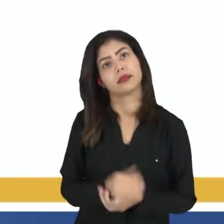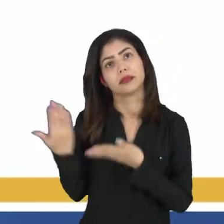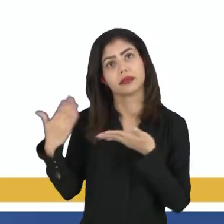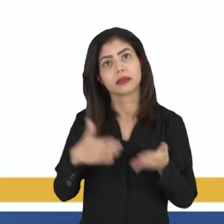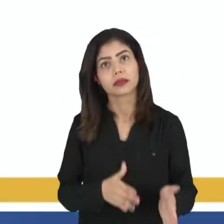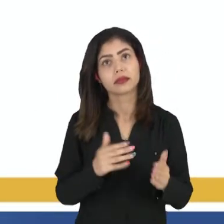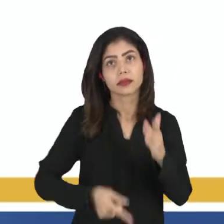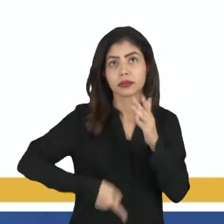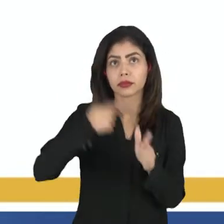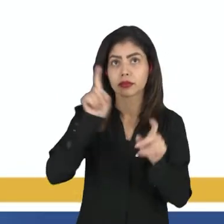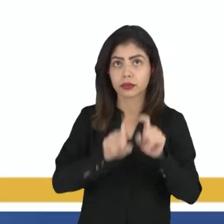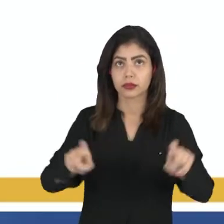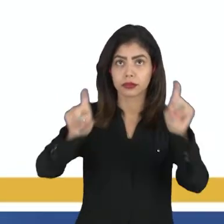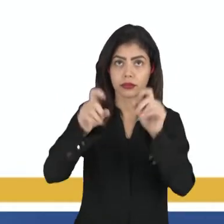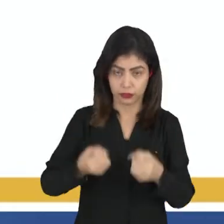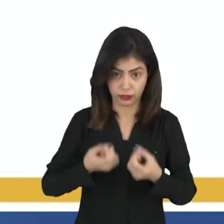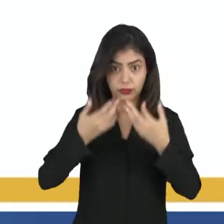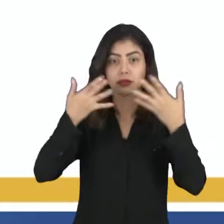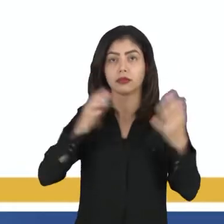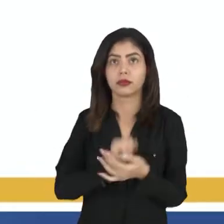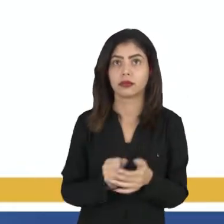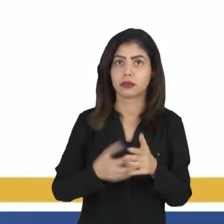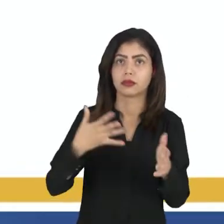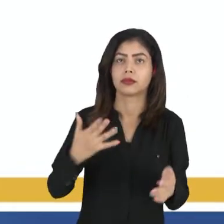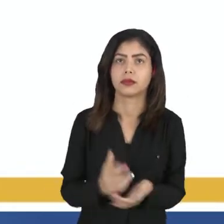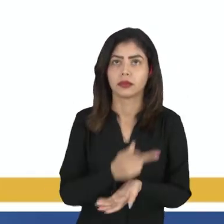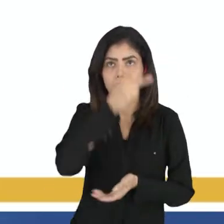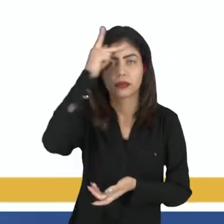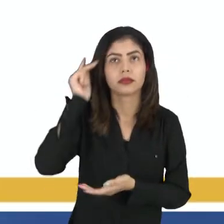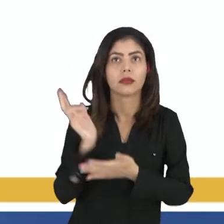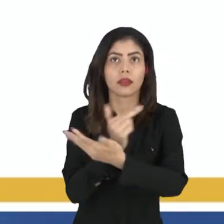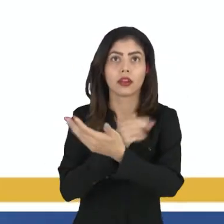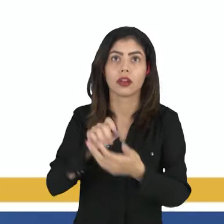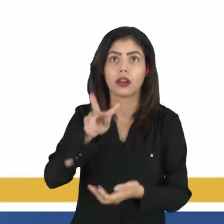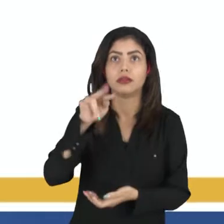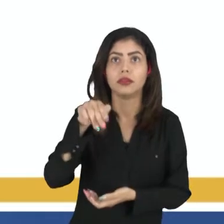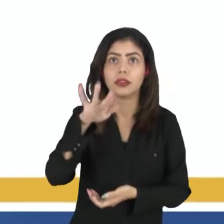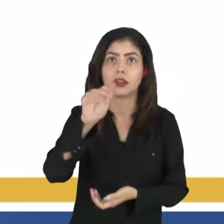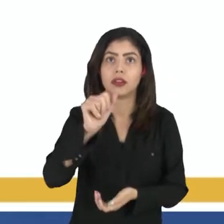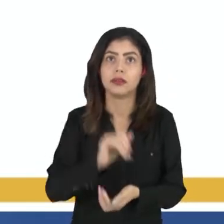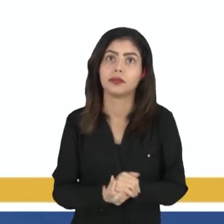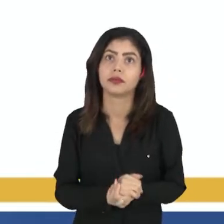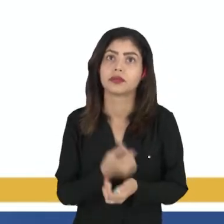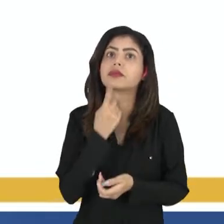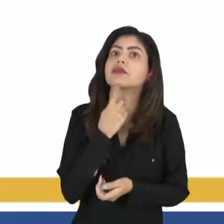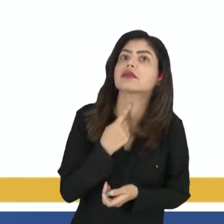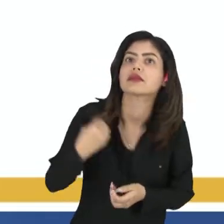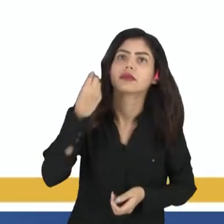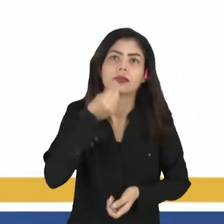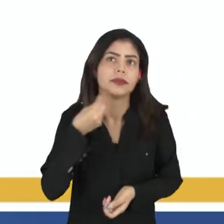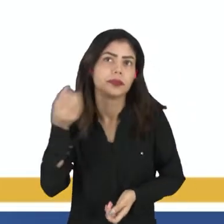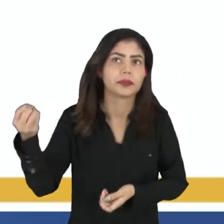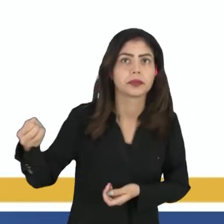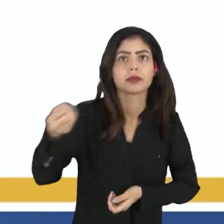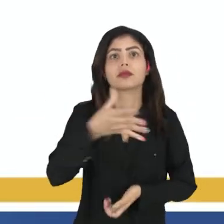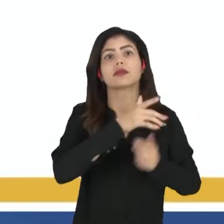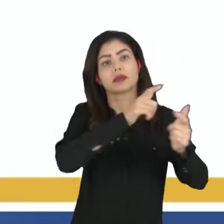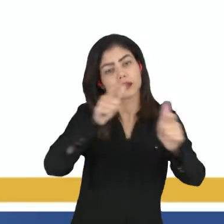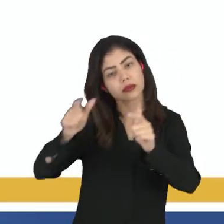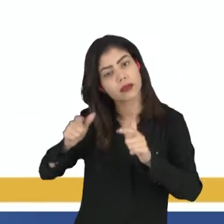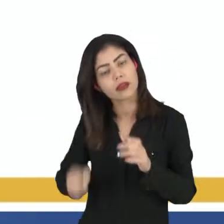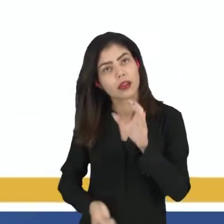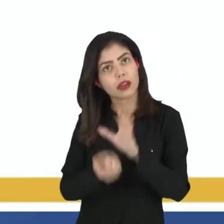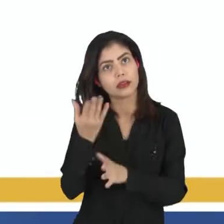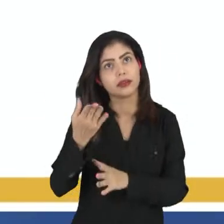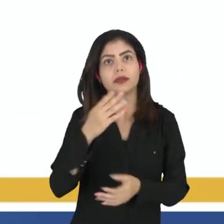As chegadas dos primeiros computadores despertou em muitos artistas das vanguardas a vontade de